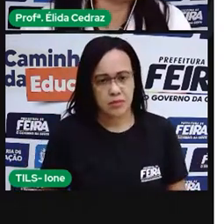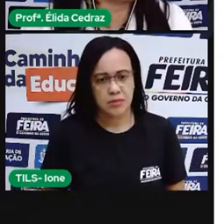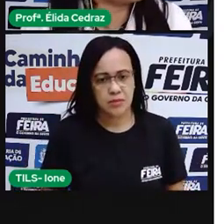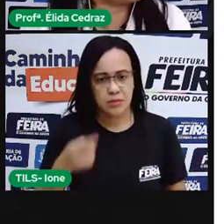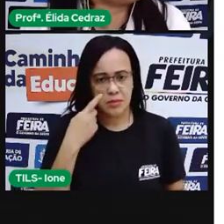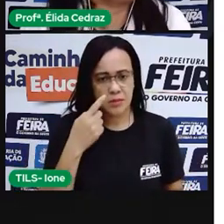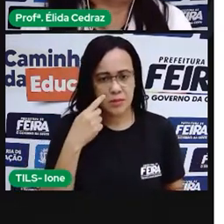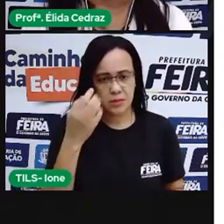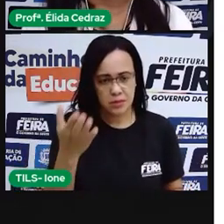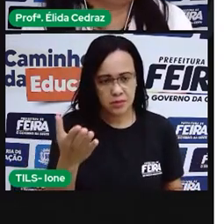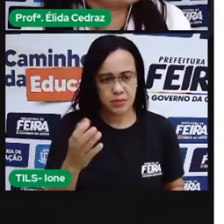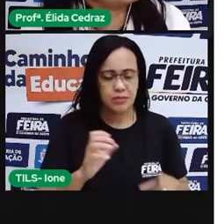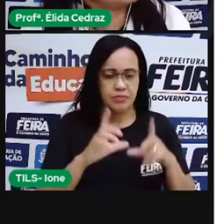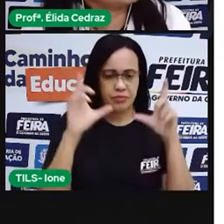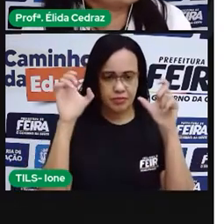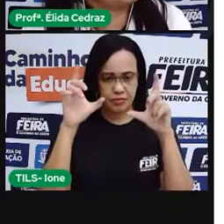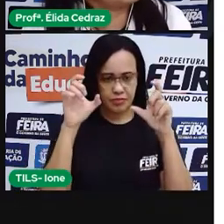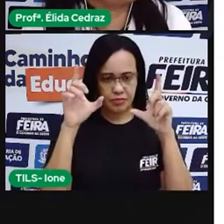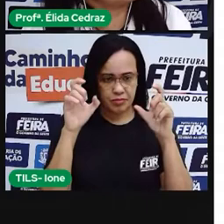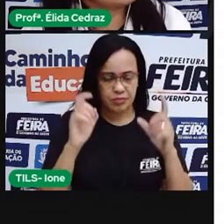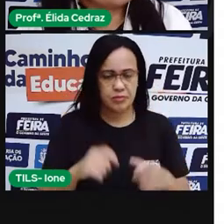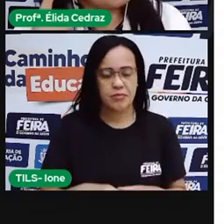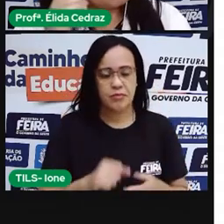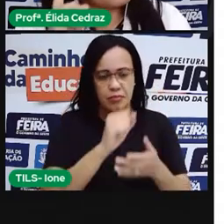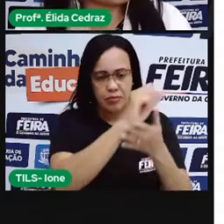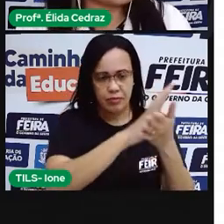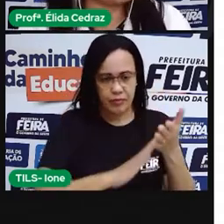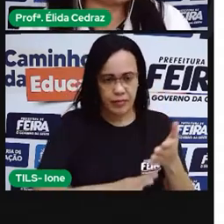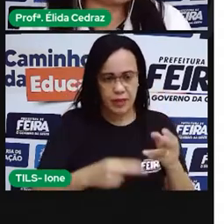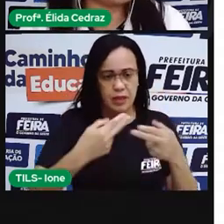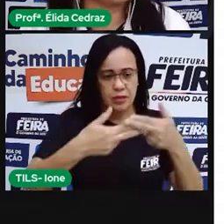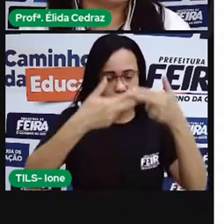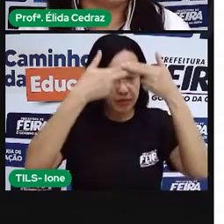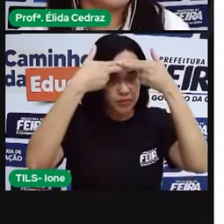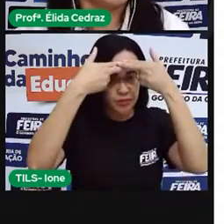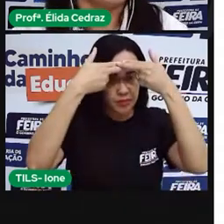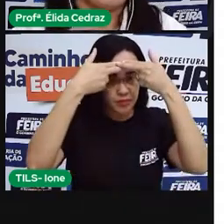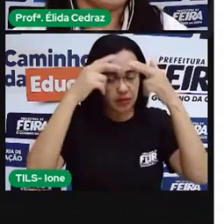Vamos entender melhor nas nossas atividades para fixar o